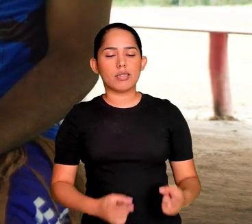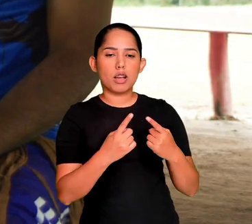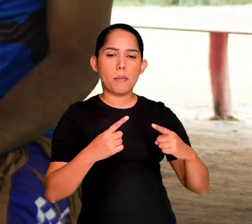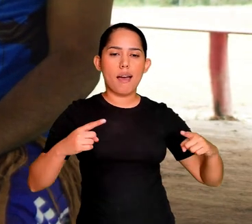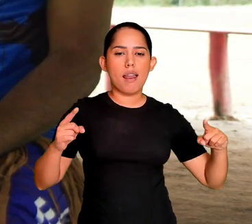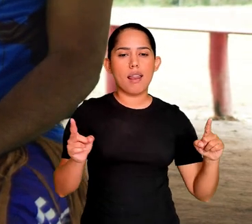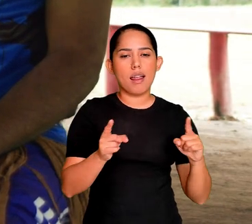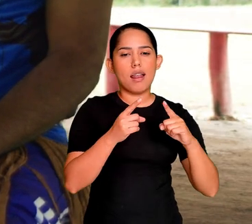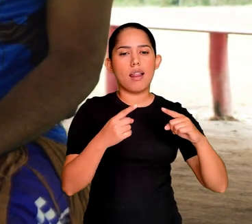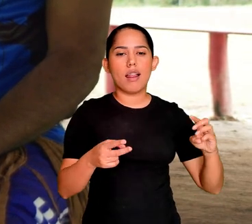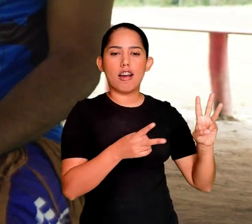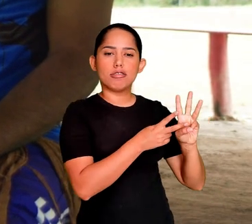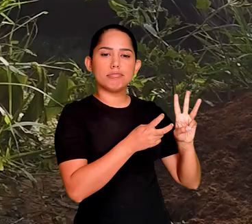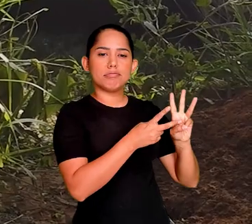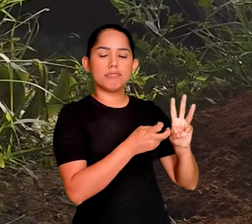Adirovia.